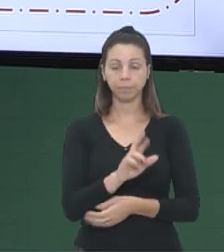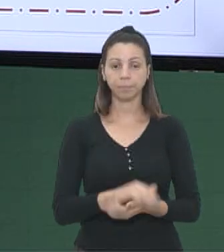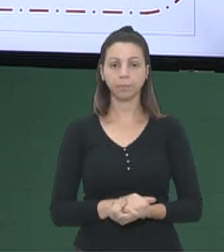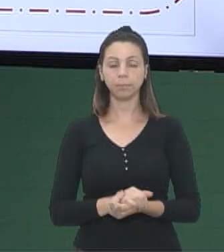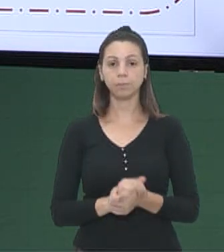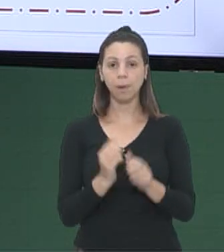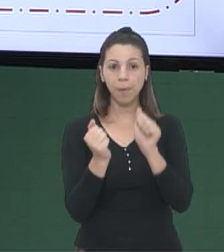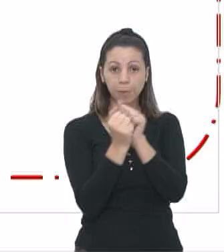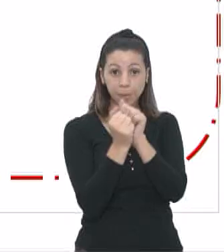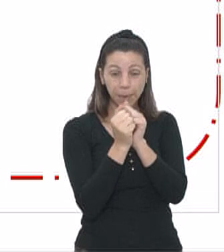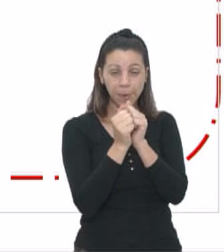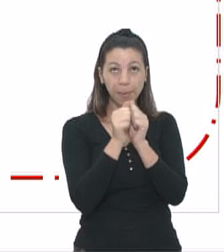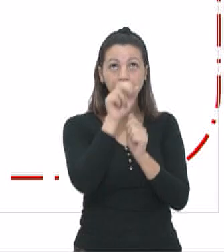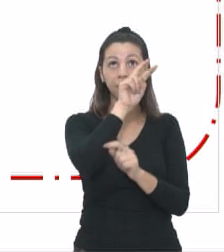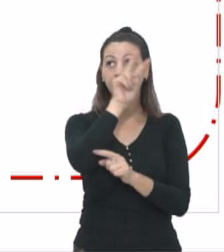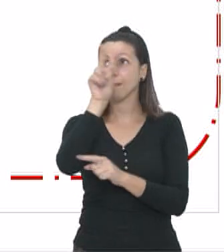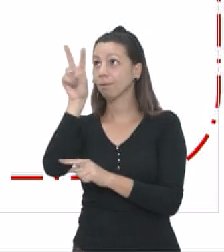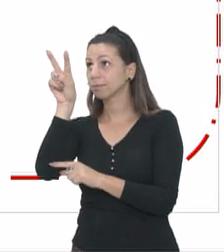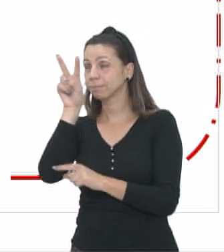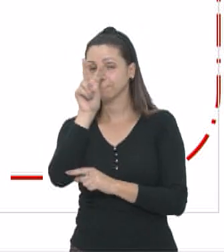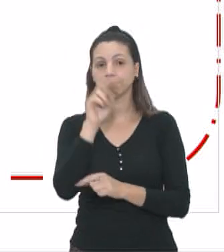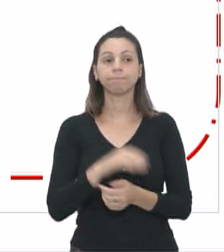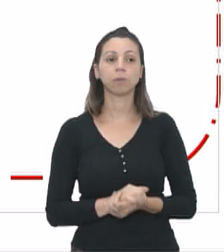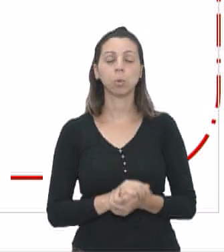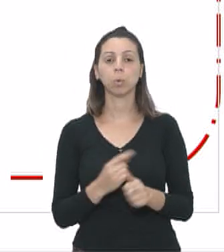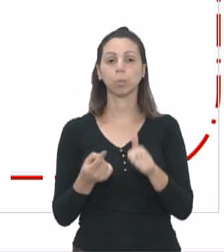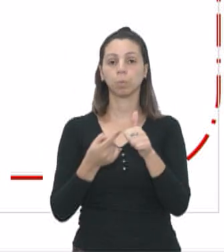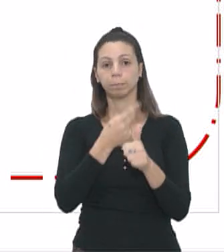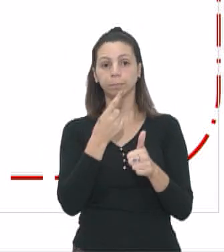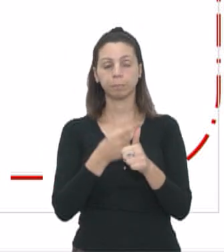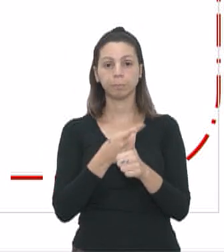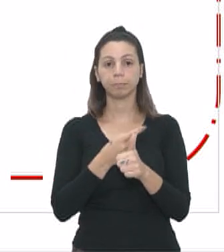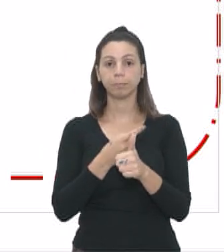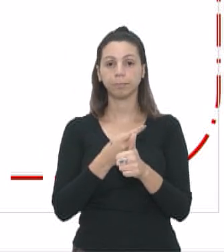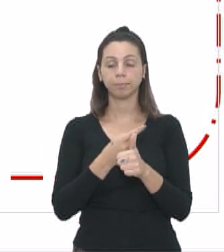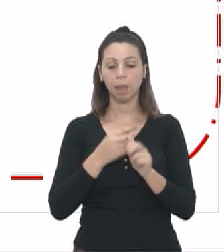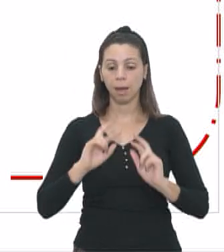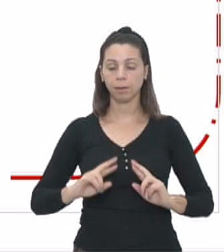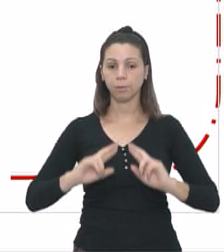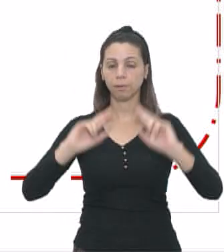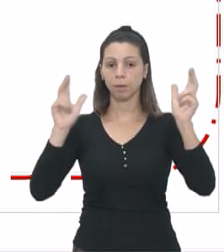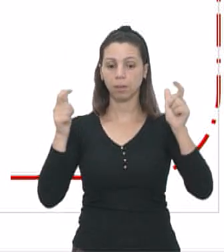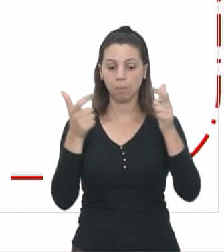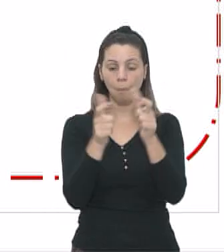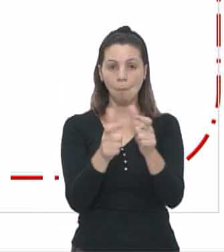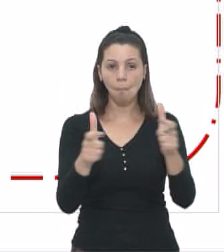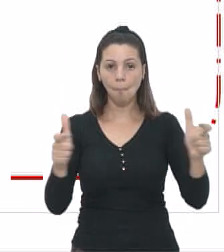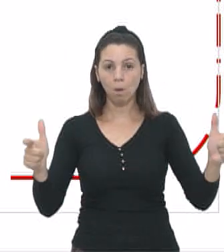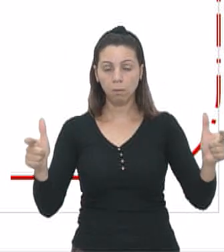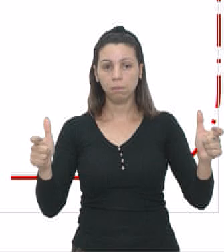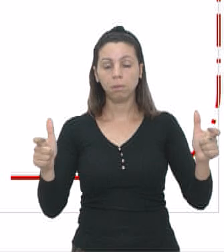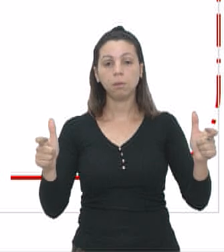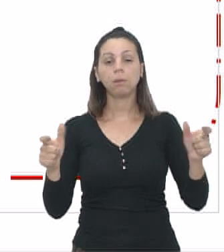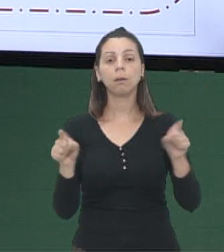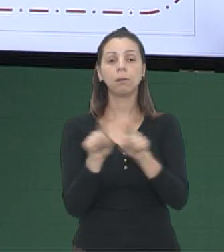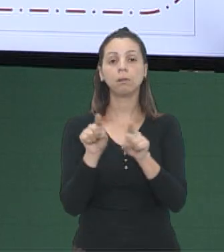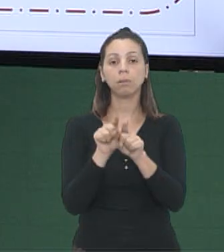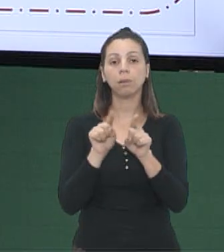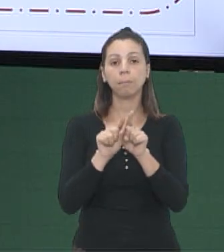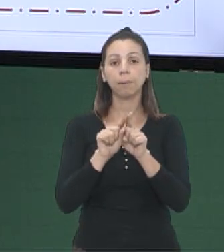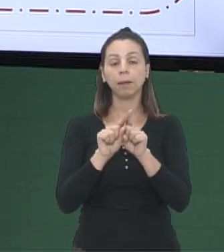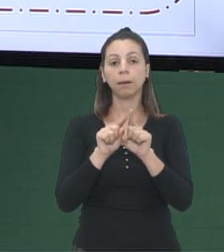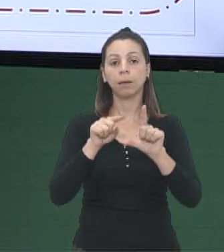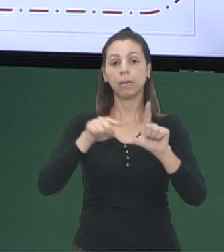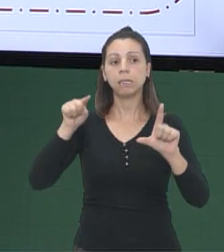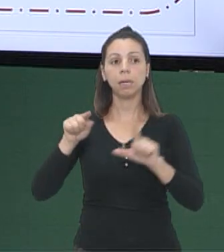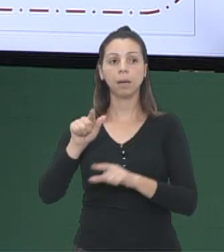atenção juntos essa questão. É questão 1. Qual é a diferença entre escala geográfica e escala cartográfica? Nesse momento, vai